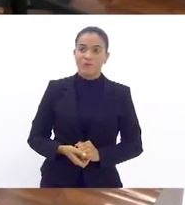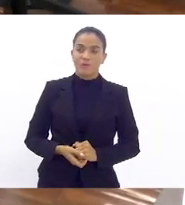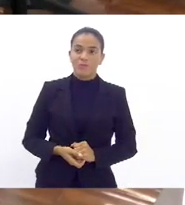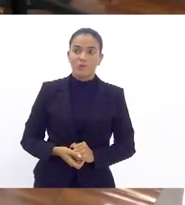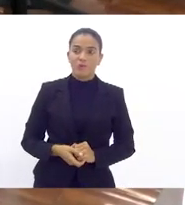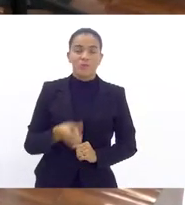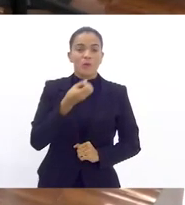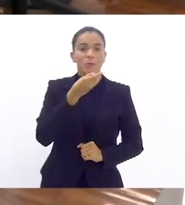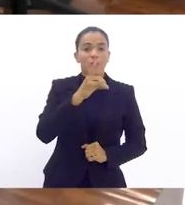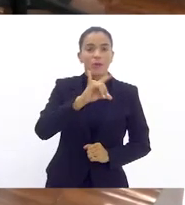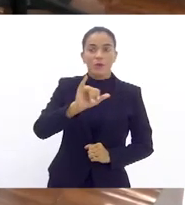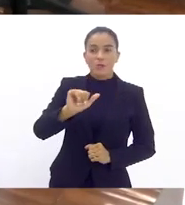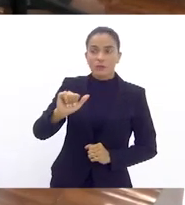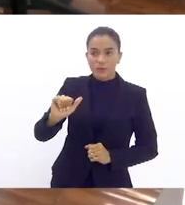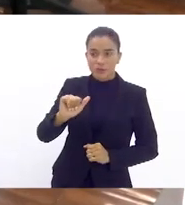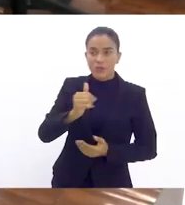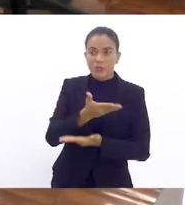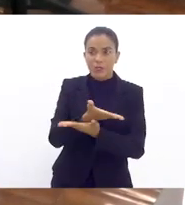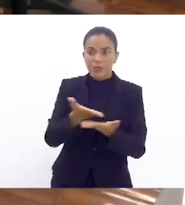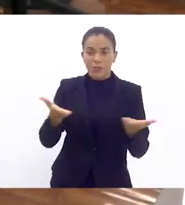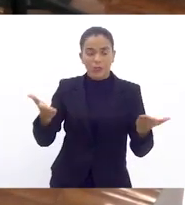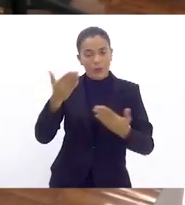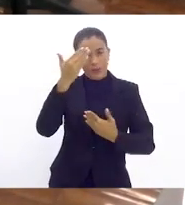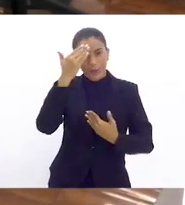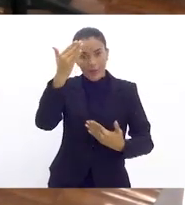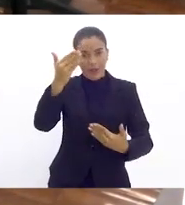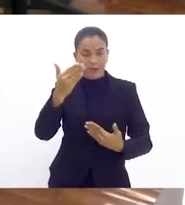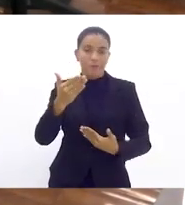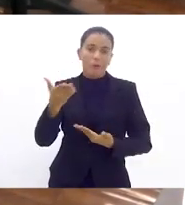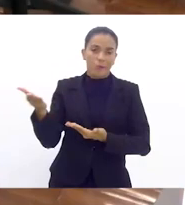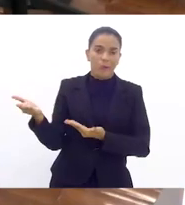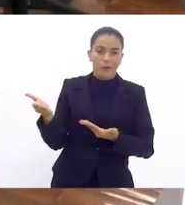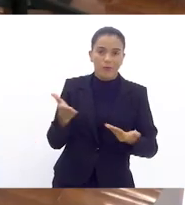Bom dia a todos. Obrigado pelo convite.